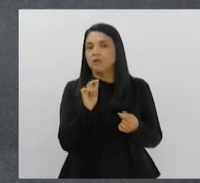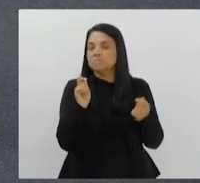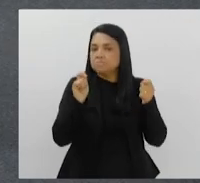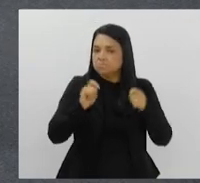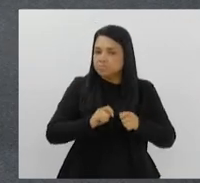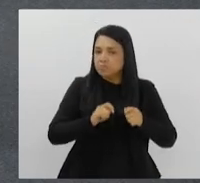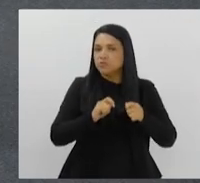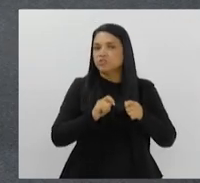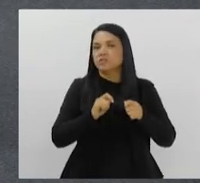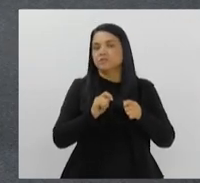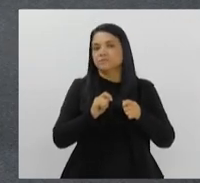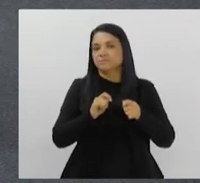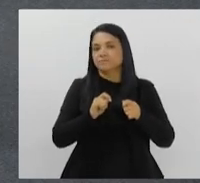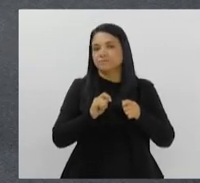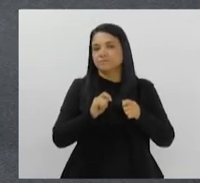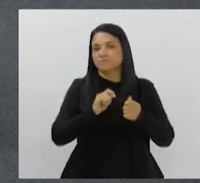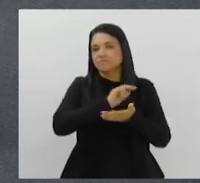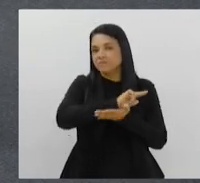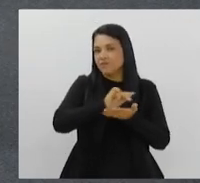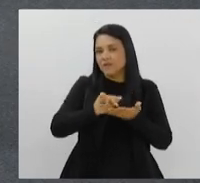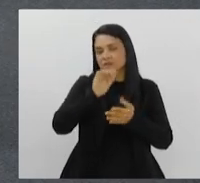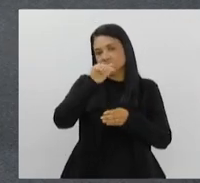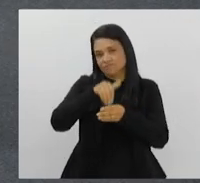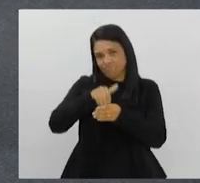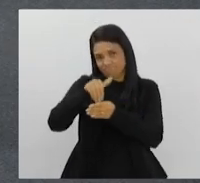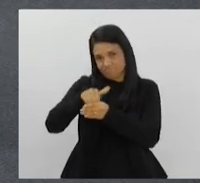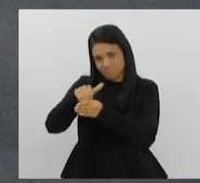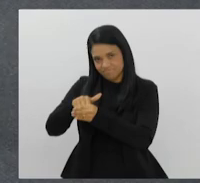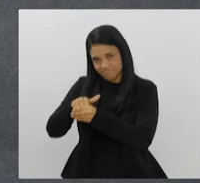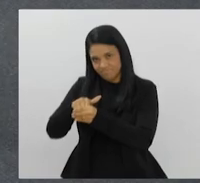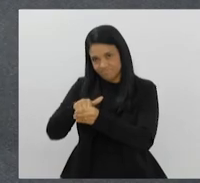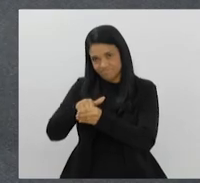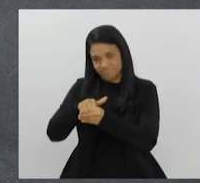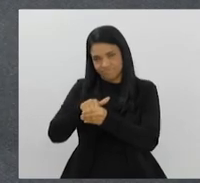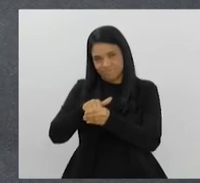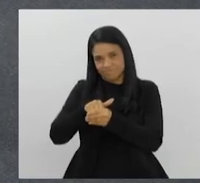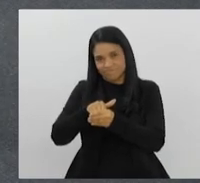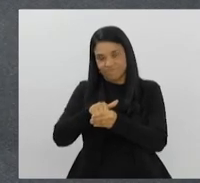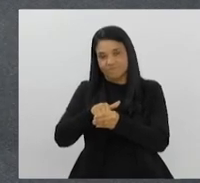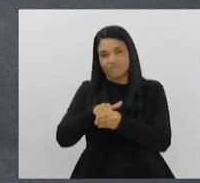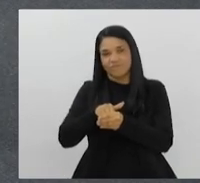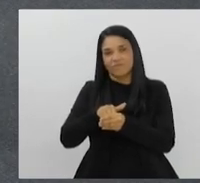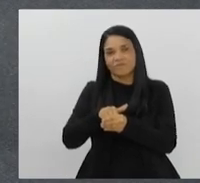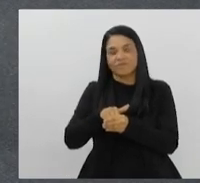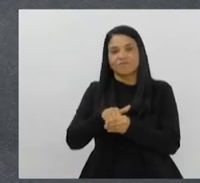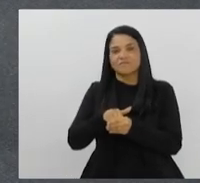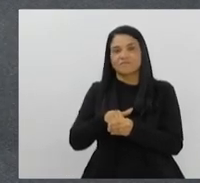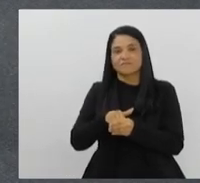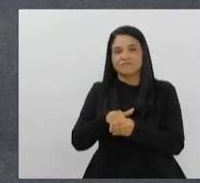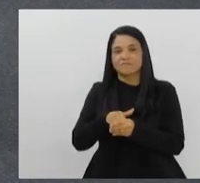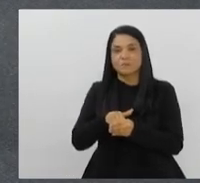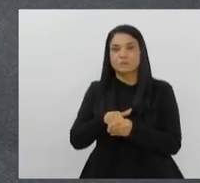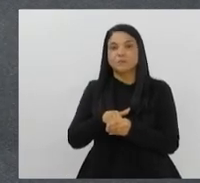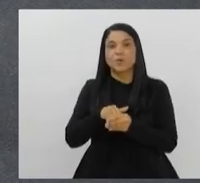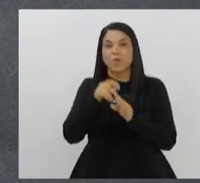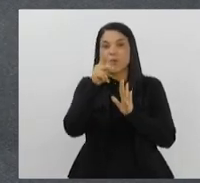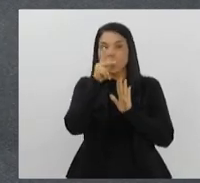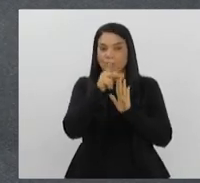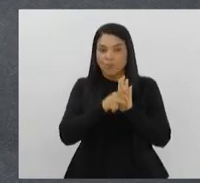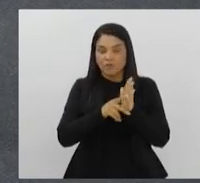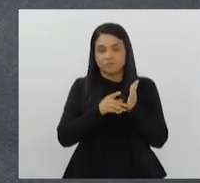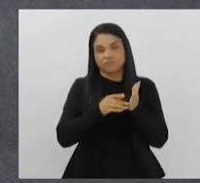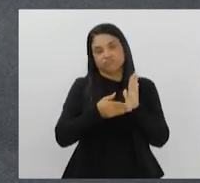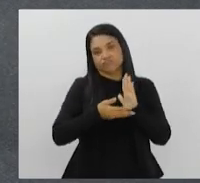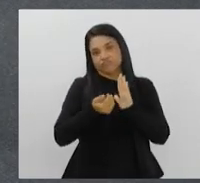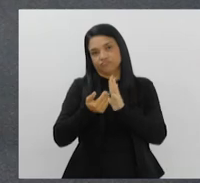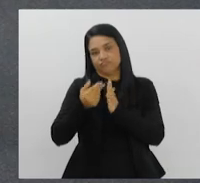permitido fazer inúmeras reeleições, ou seja, infinitas reeleições. O projeto saiu de pauta, não